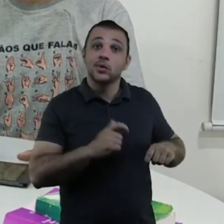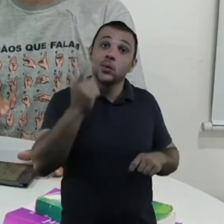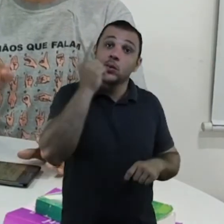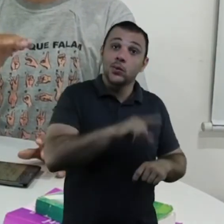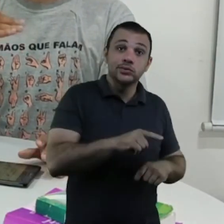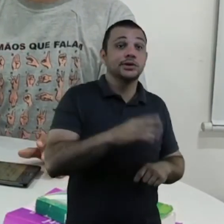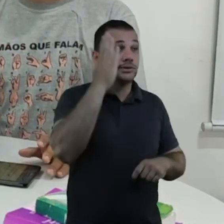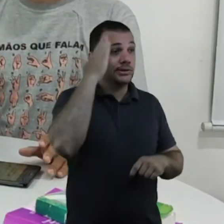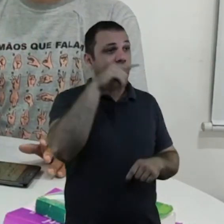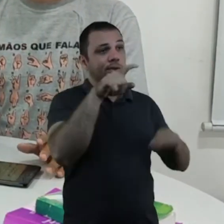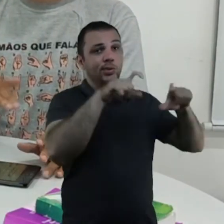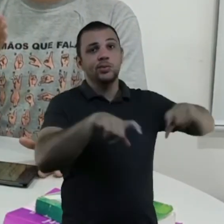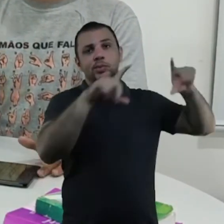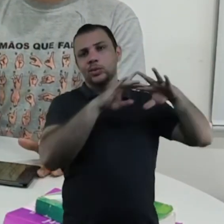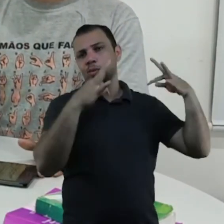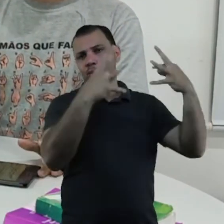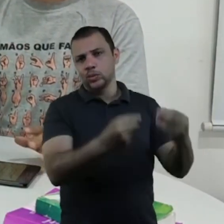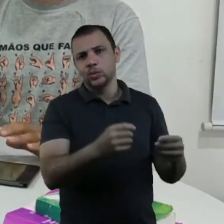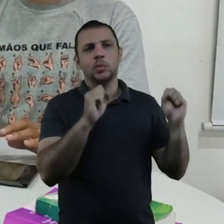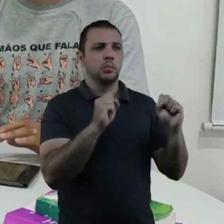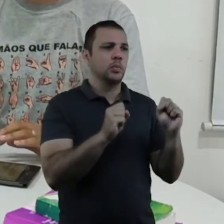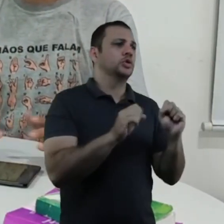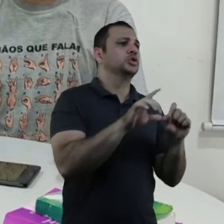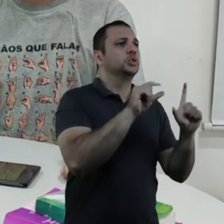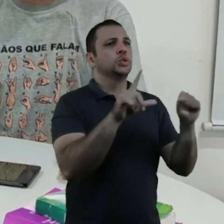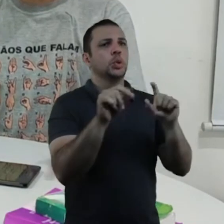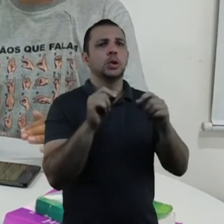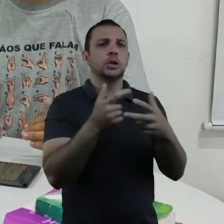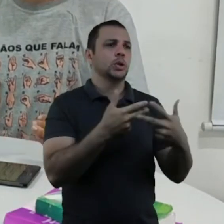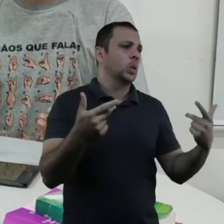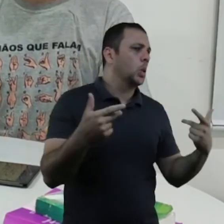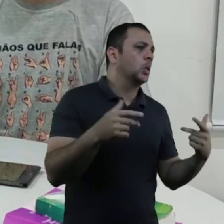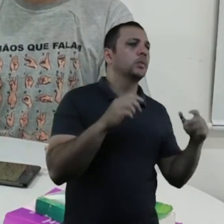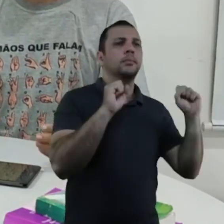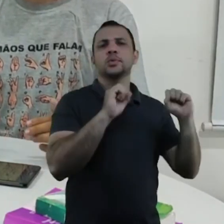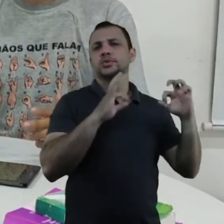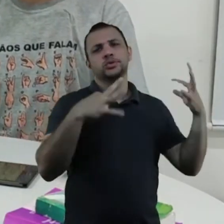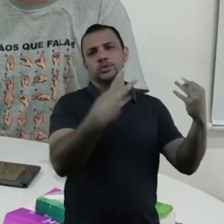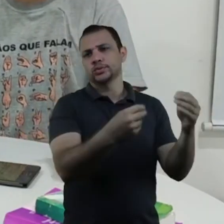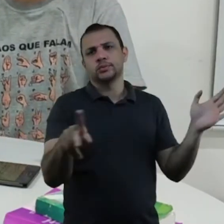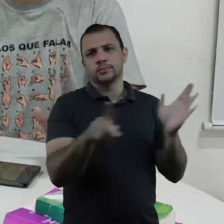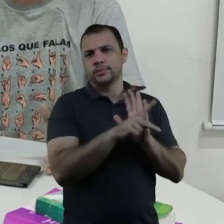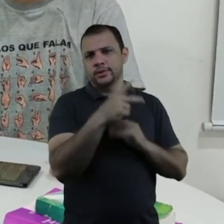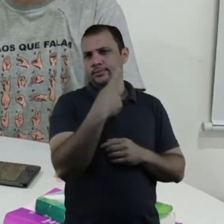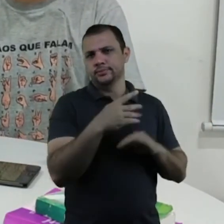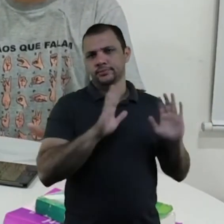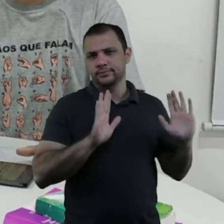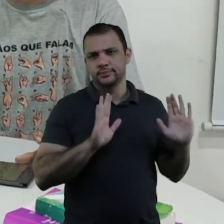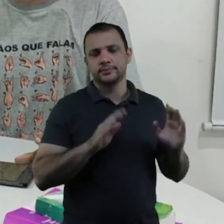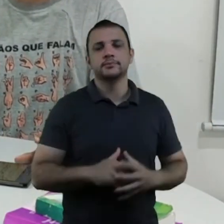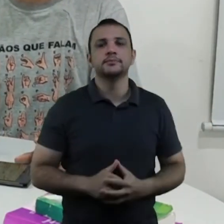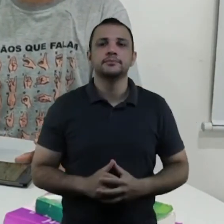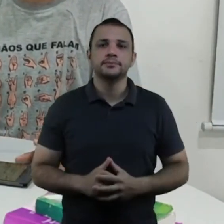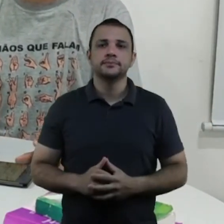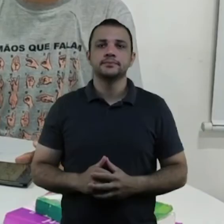se consegue ter não só o controle de tudo que está acontecendo, mas lógico, navegar, utilizar o celular e muitas outras funcionalidades que vão